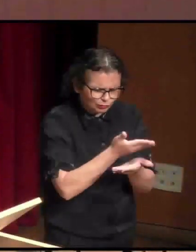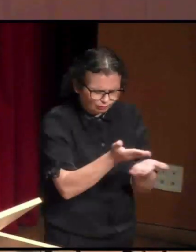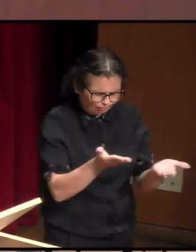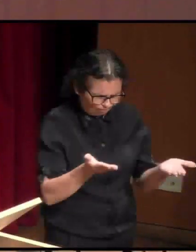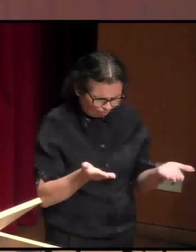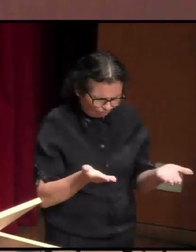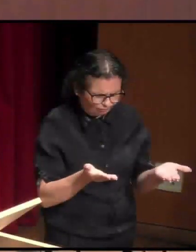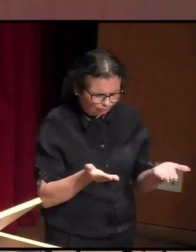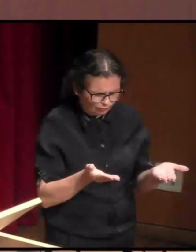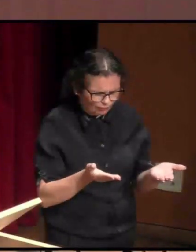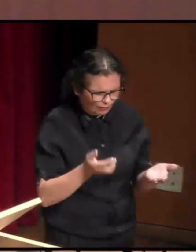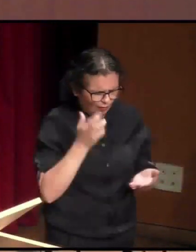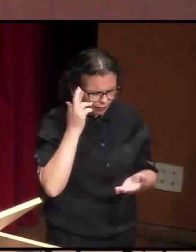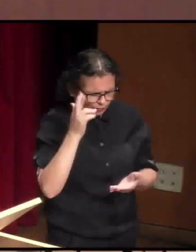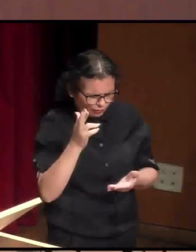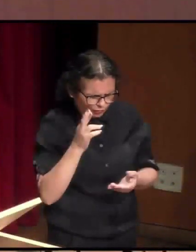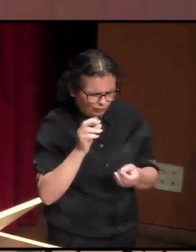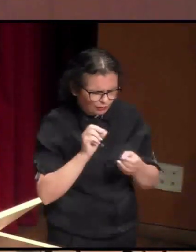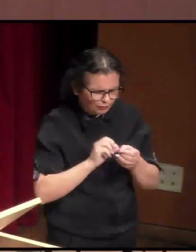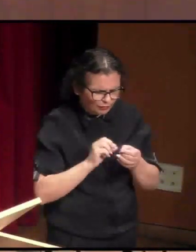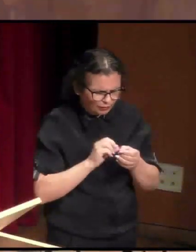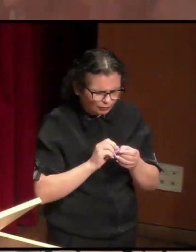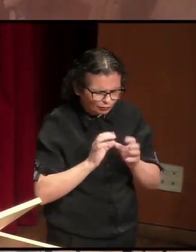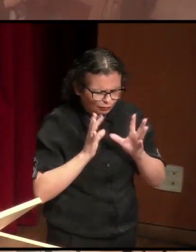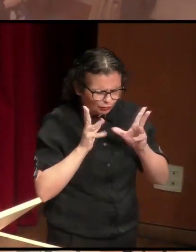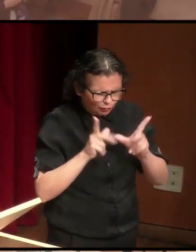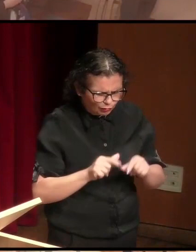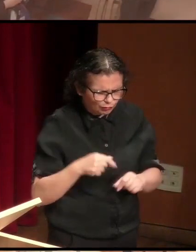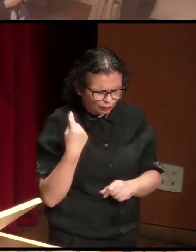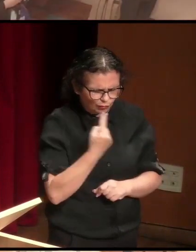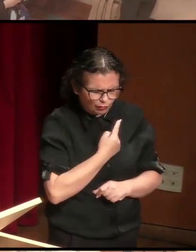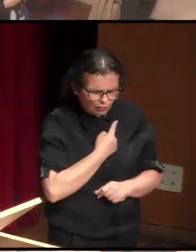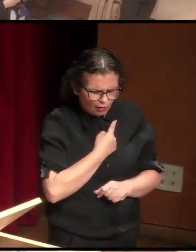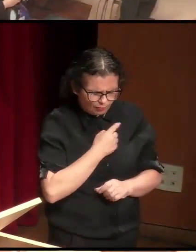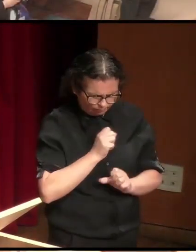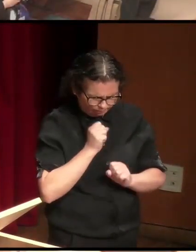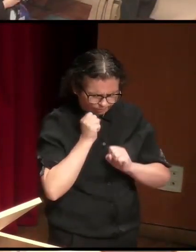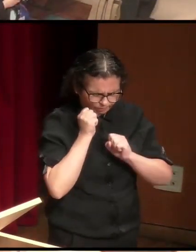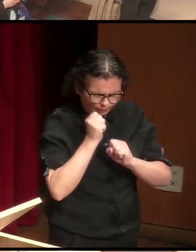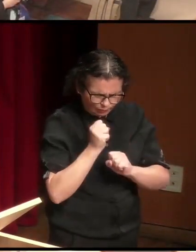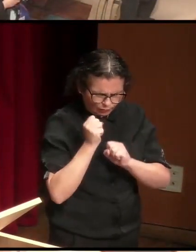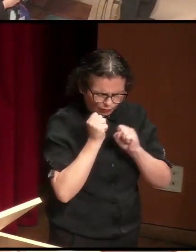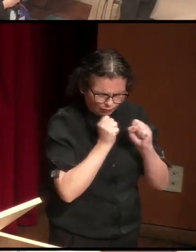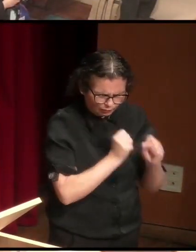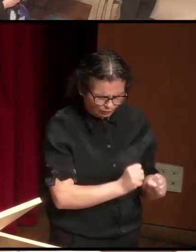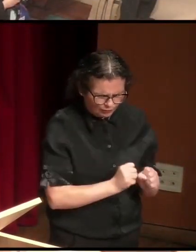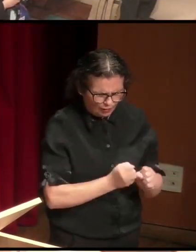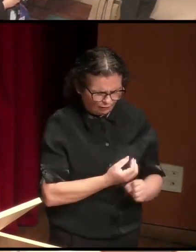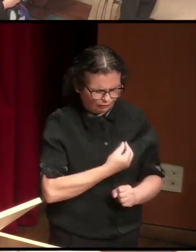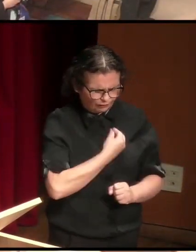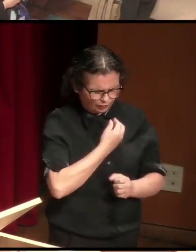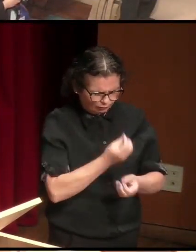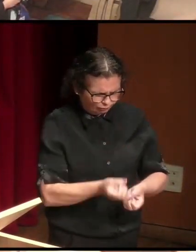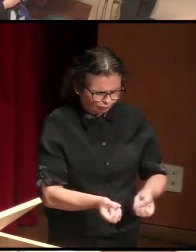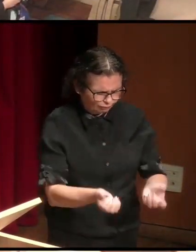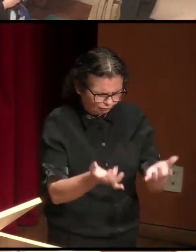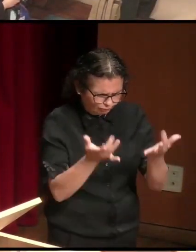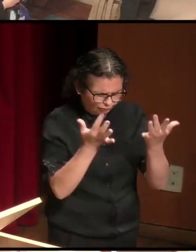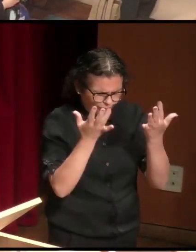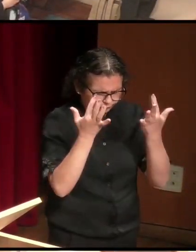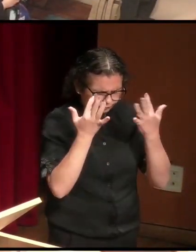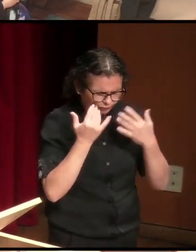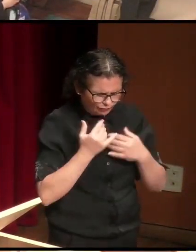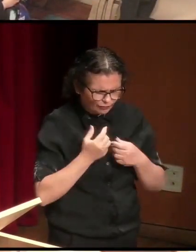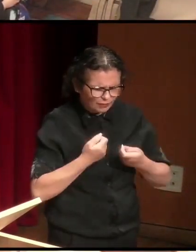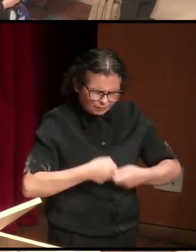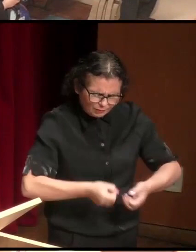meus irmãos. O Senhor criou a todos nós com tanto potencial, com tanta vida. Dá-nos